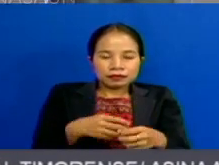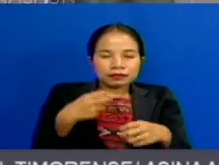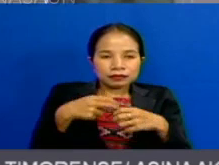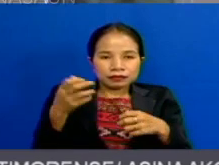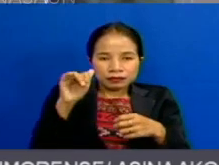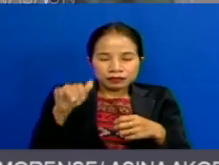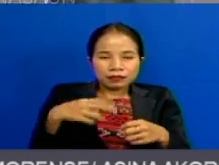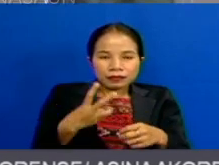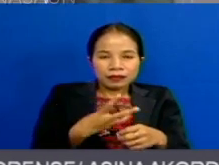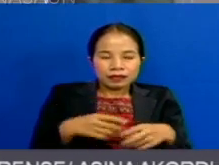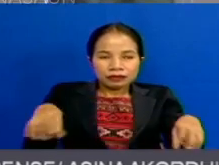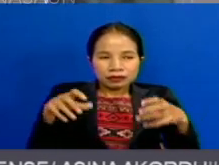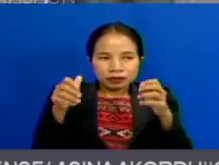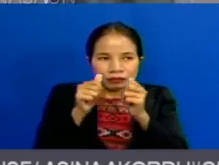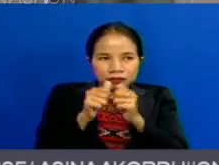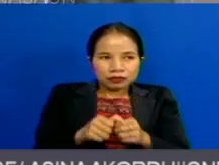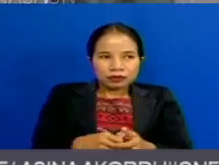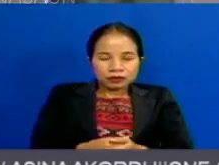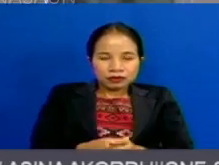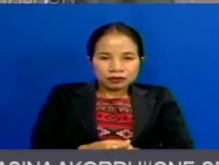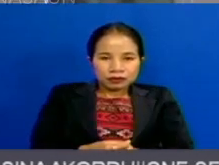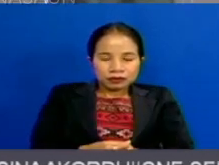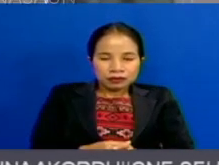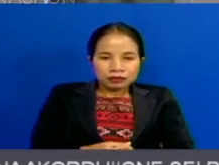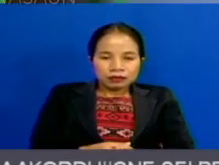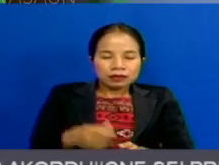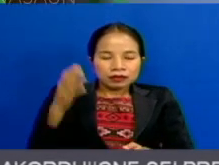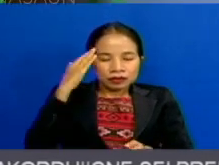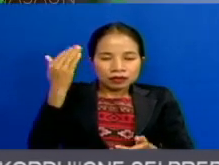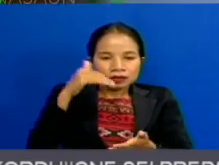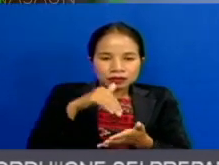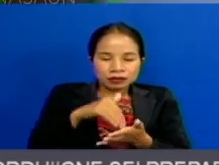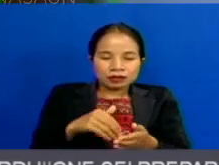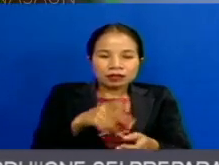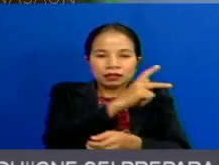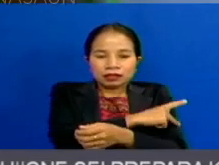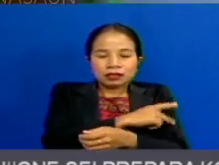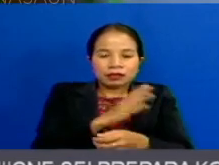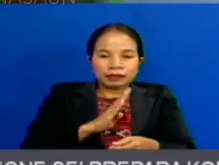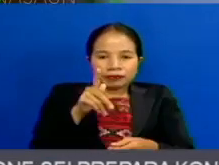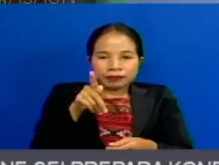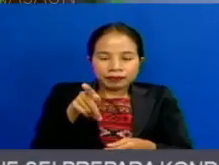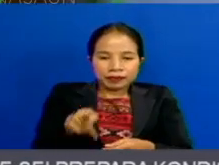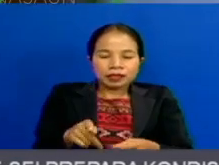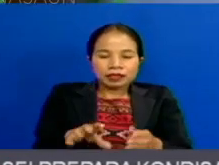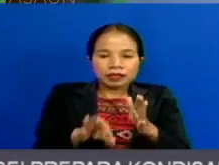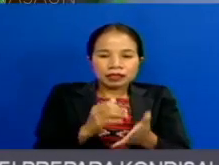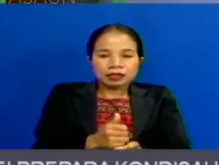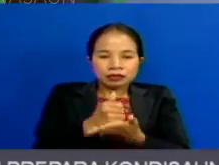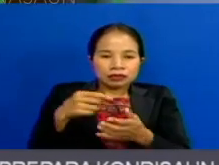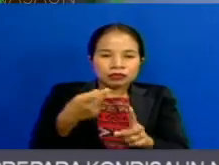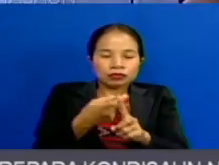ita se cirurgia motu para tu beli buka solusan. Forranou em Falicata, Clínica Bairro Pite, retangou na apoio Rússia e